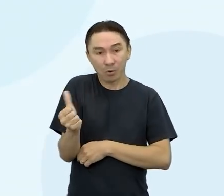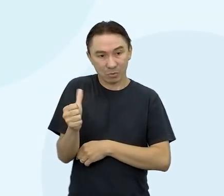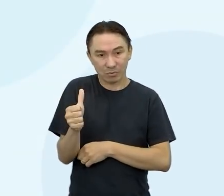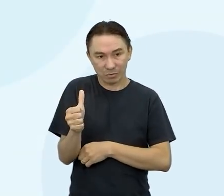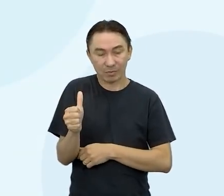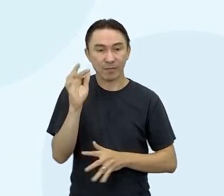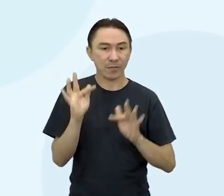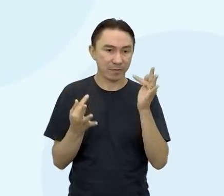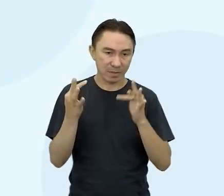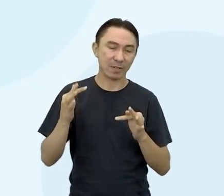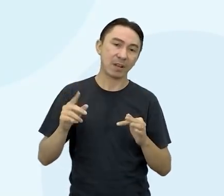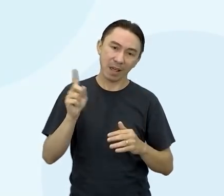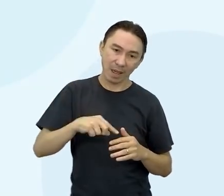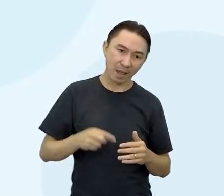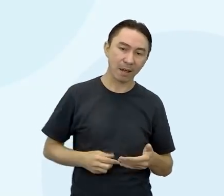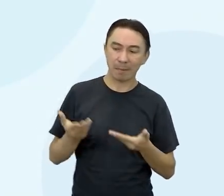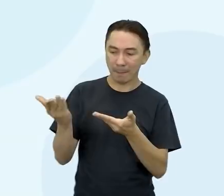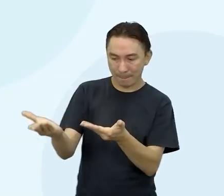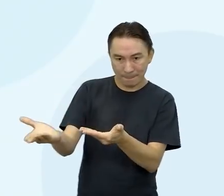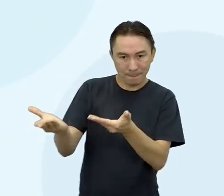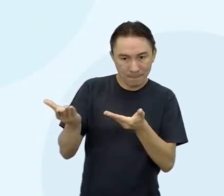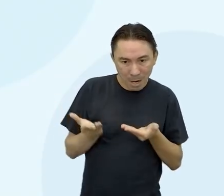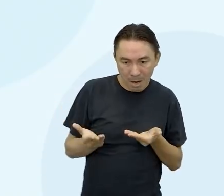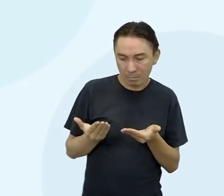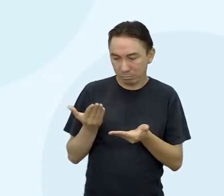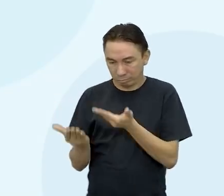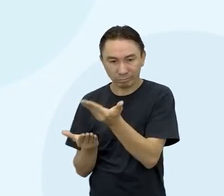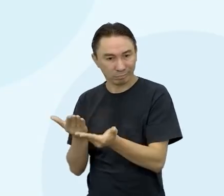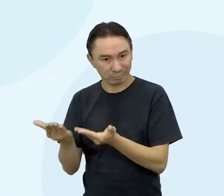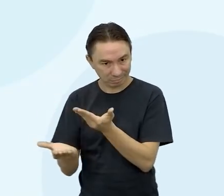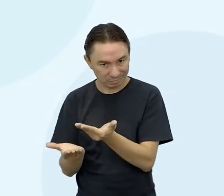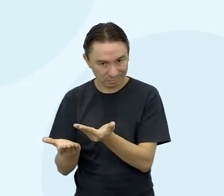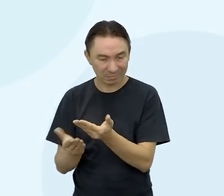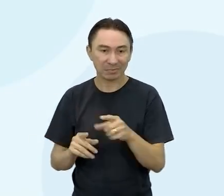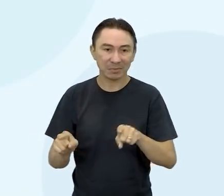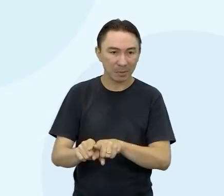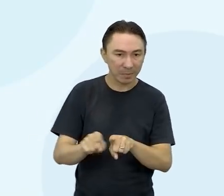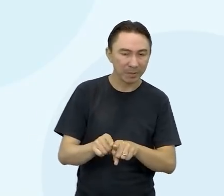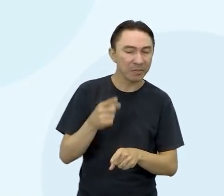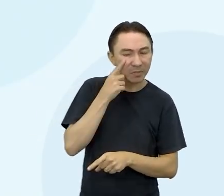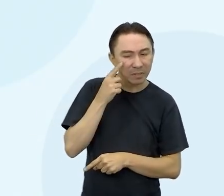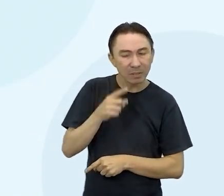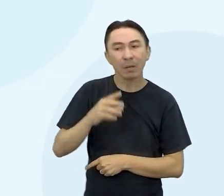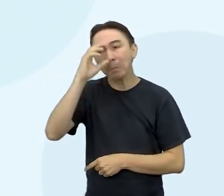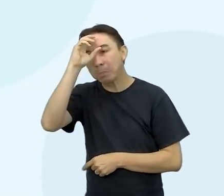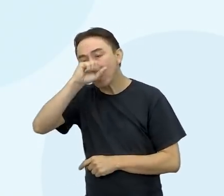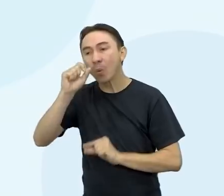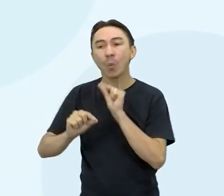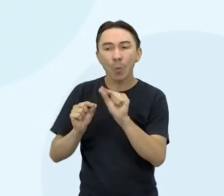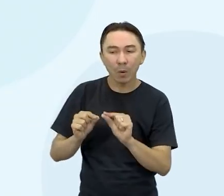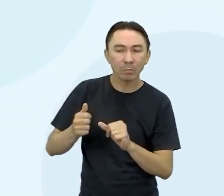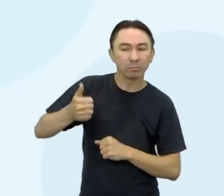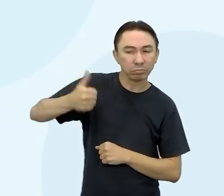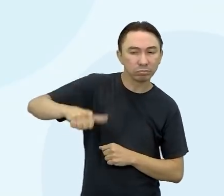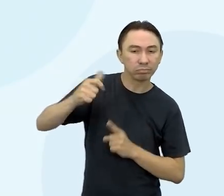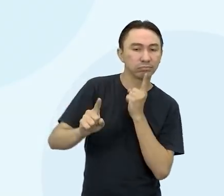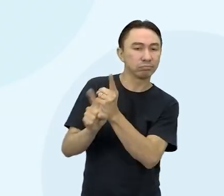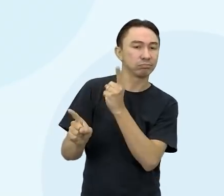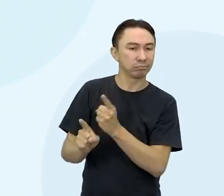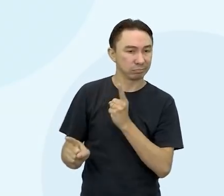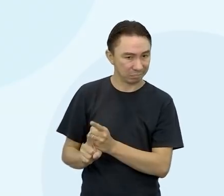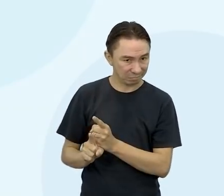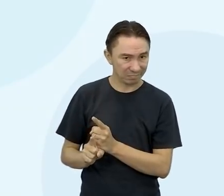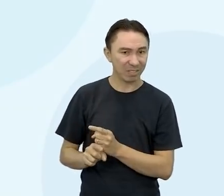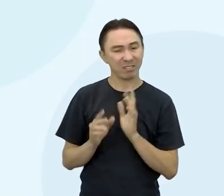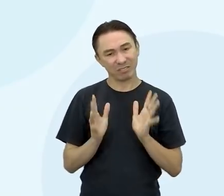Teve o acolhimento, né, para fazer o acolhimento, e o diagnóstico de aprendizagens dos estudantes. Então, acolhimento a gente já tratou